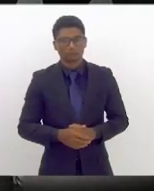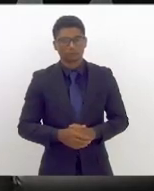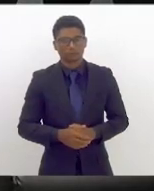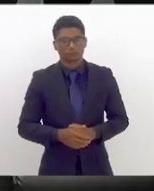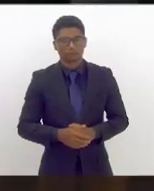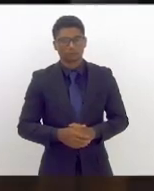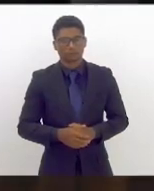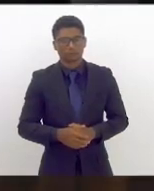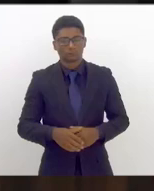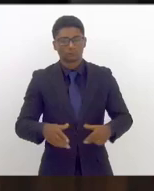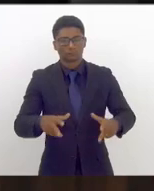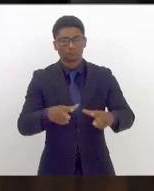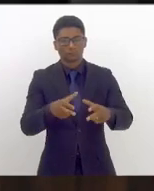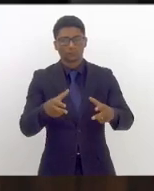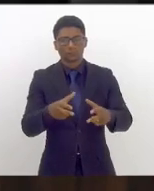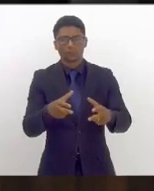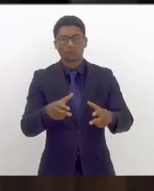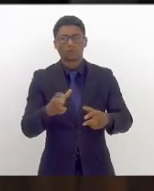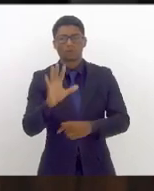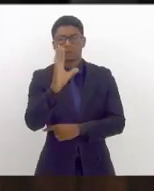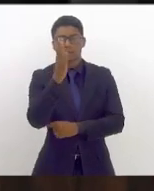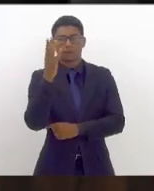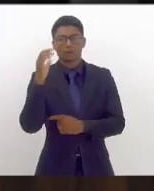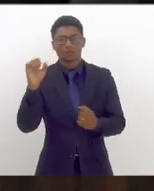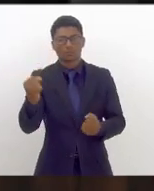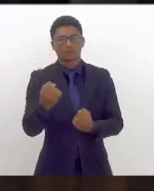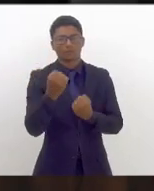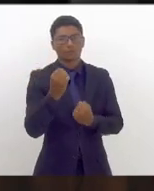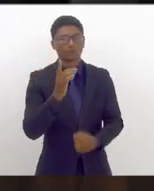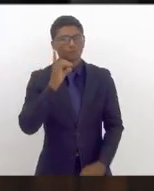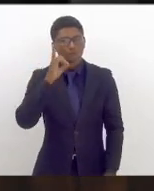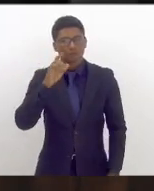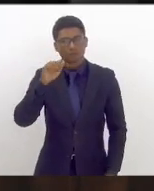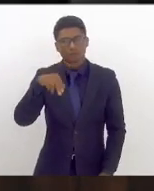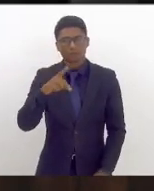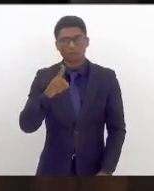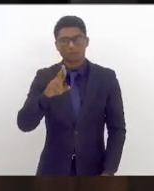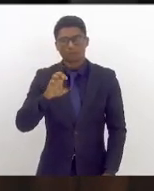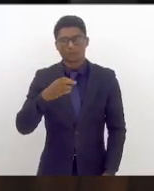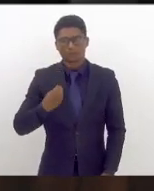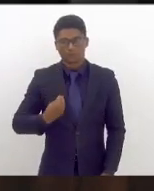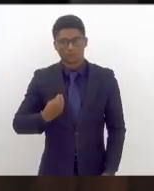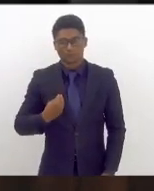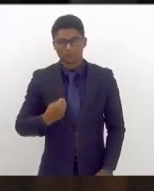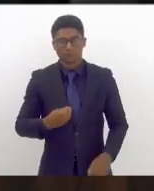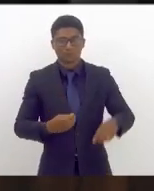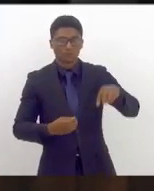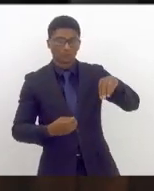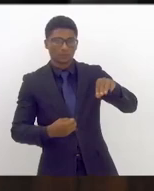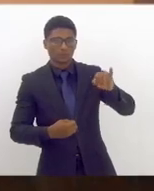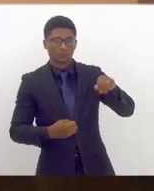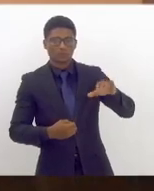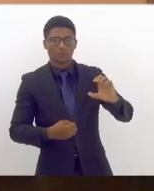pela comissão em defesa do meio ambiente Deputado André Correia tá do André Correia deputado Carlos